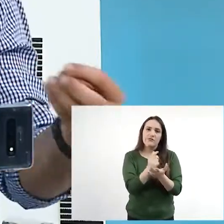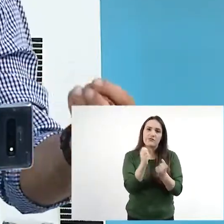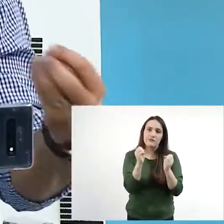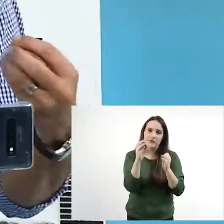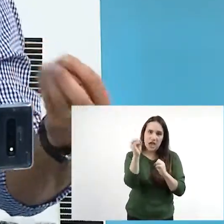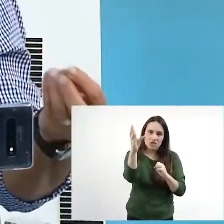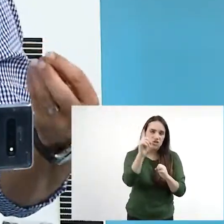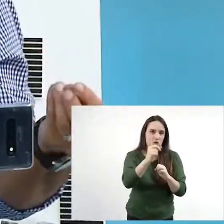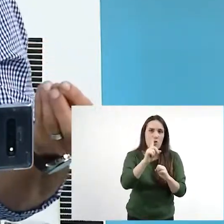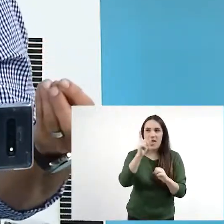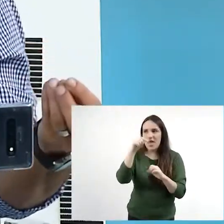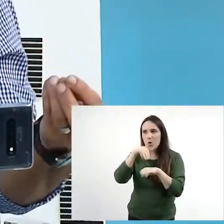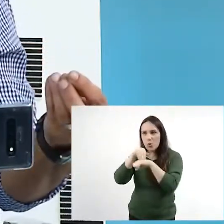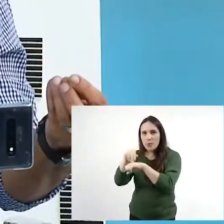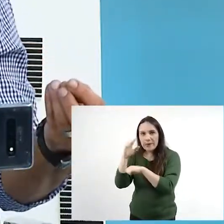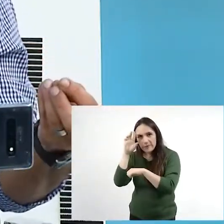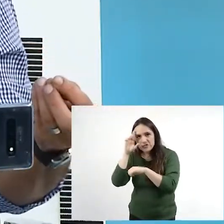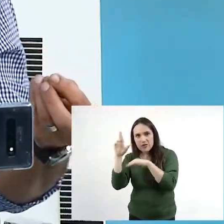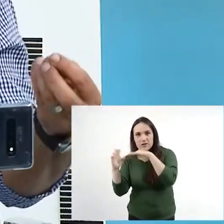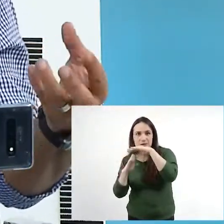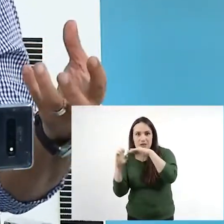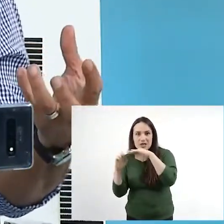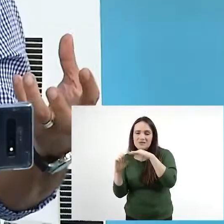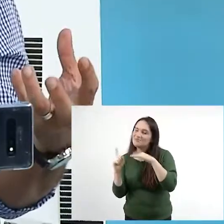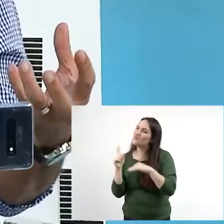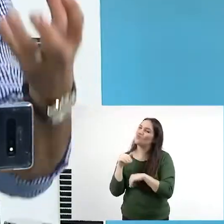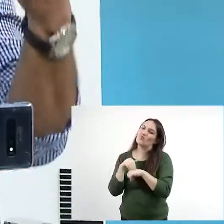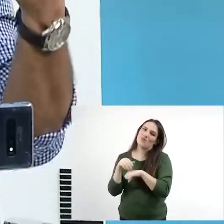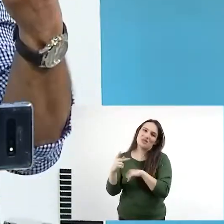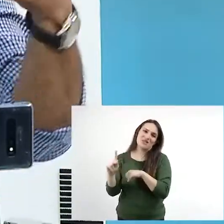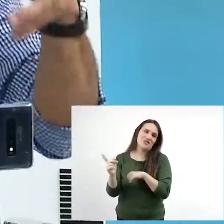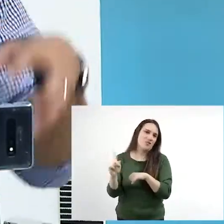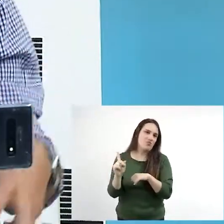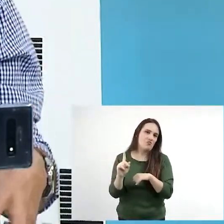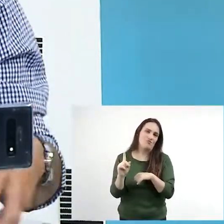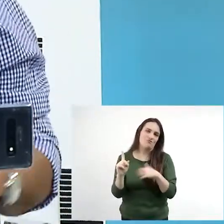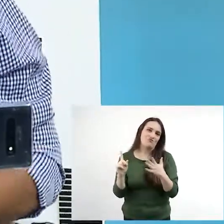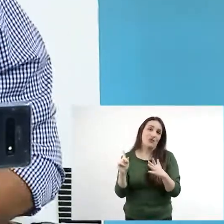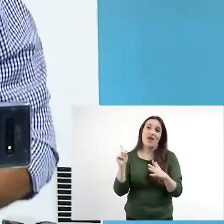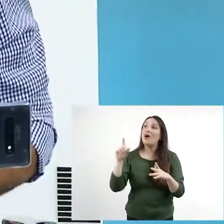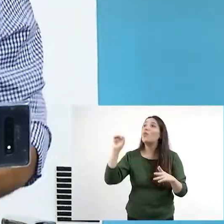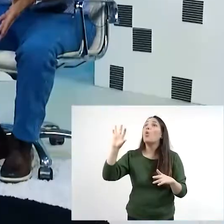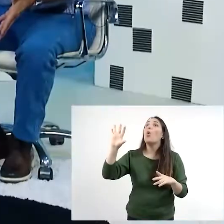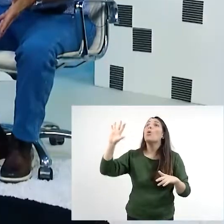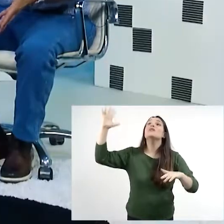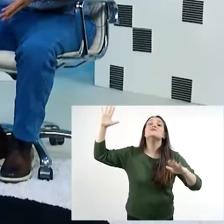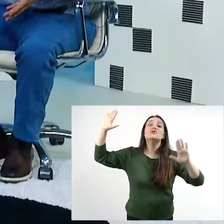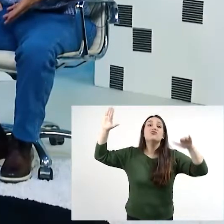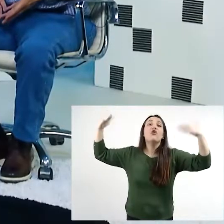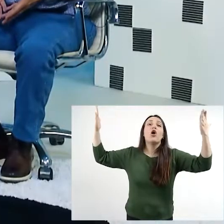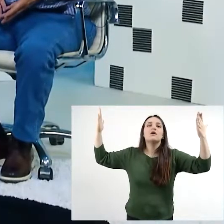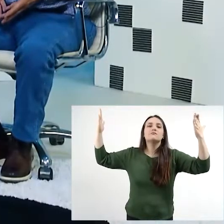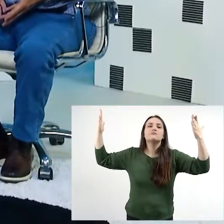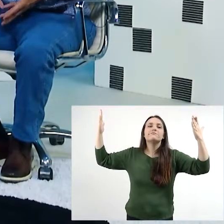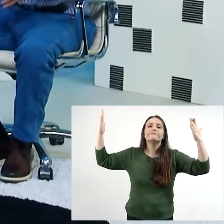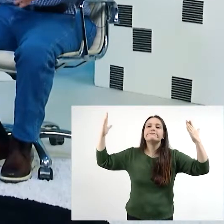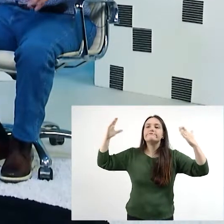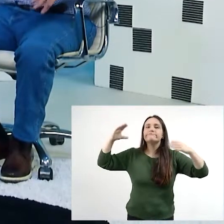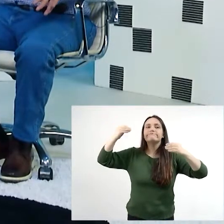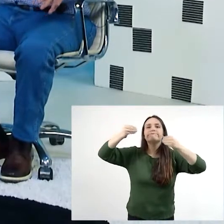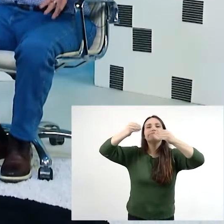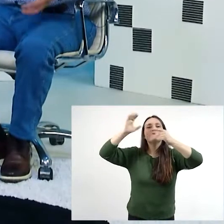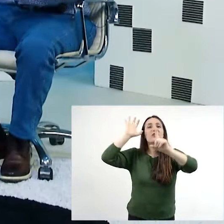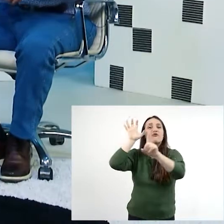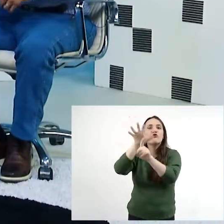ação dolosa de uma das partes. Foi uma força maior que se inseriu nessa relação de